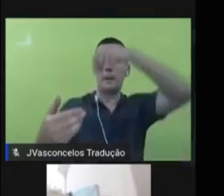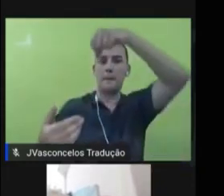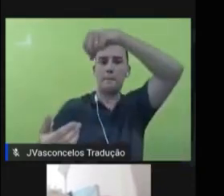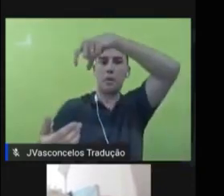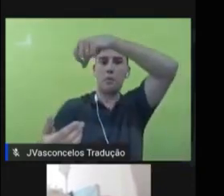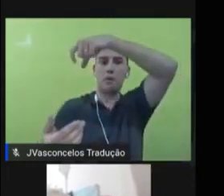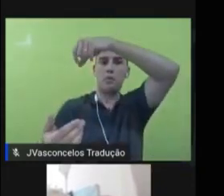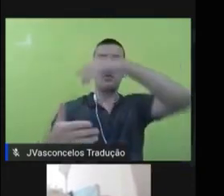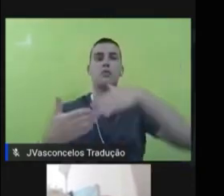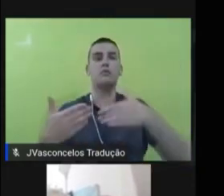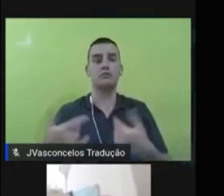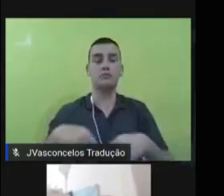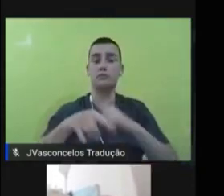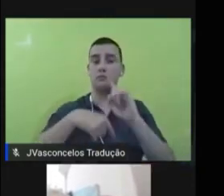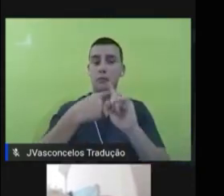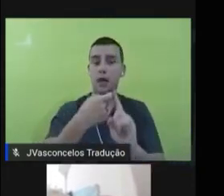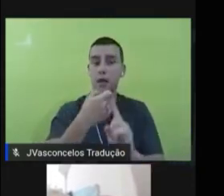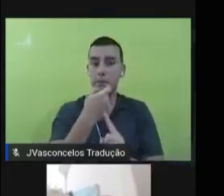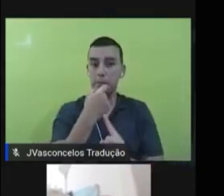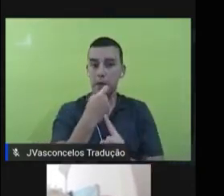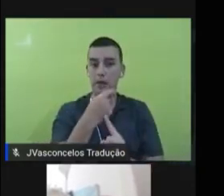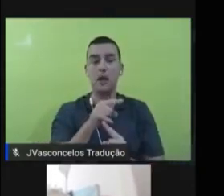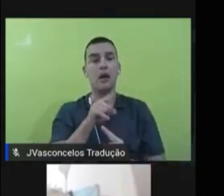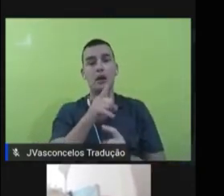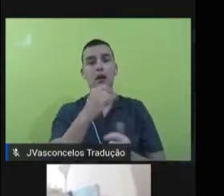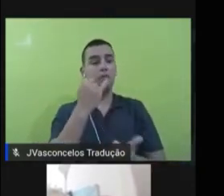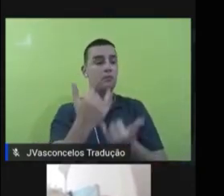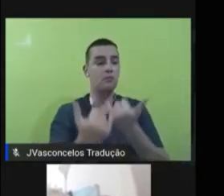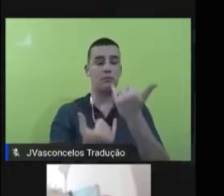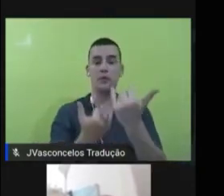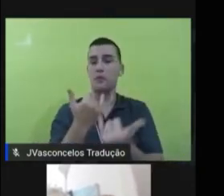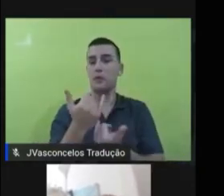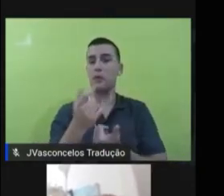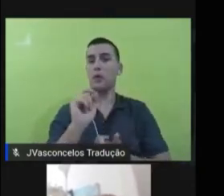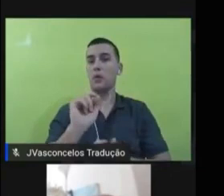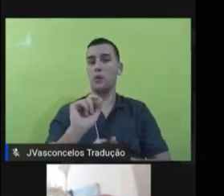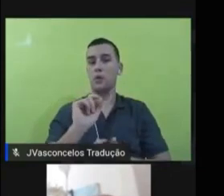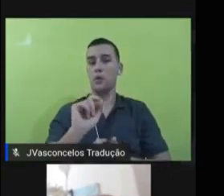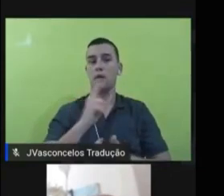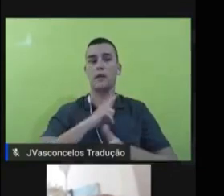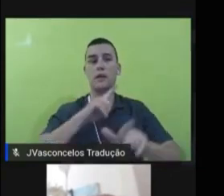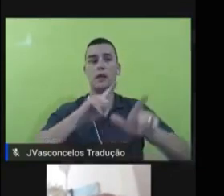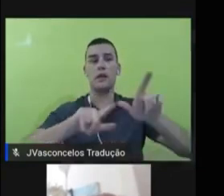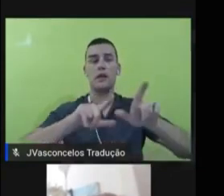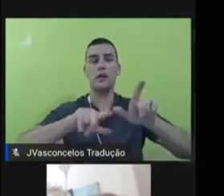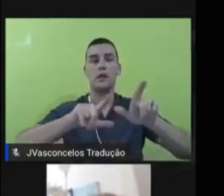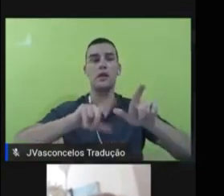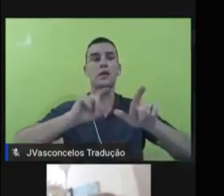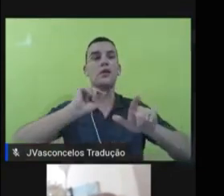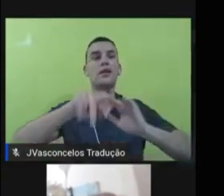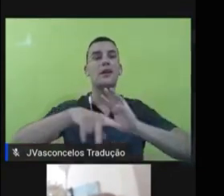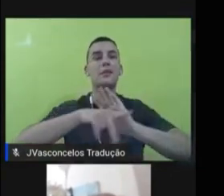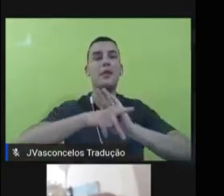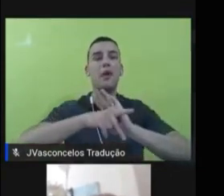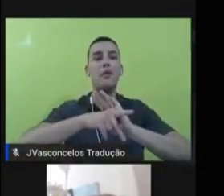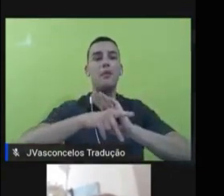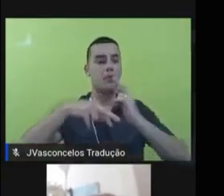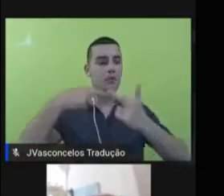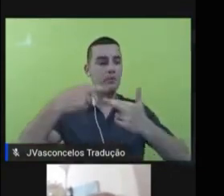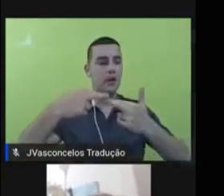medicamentos, e ele está brincando com letrinhas de macarrão e